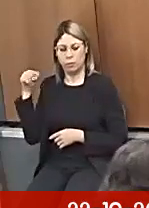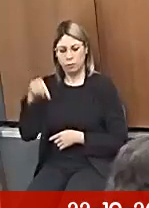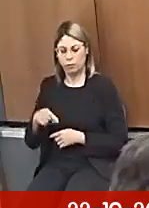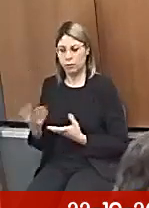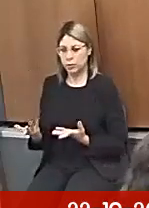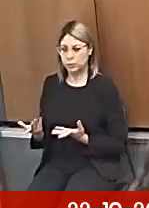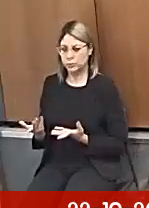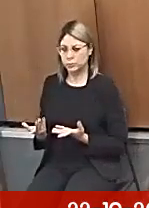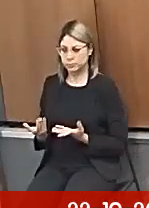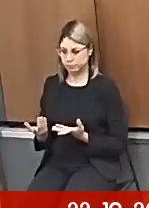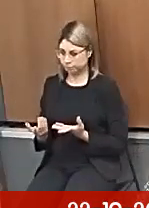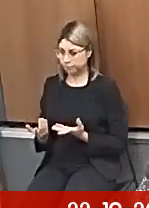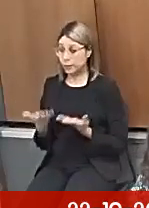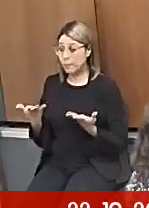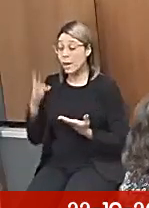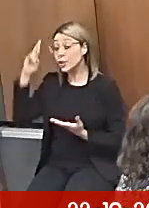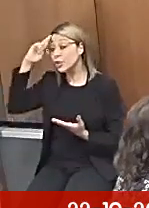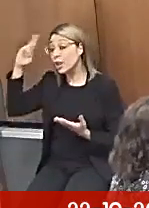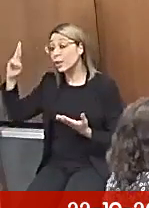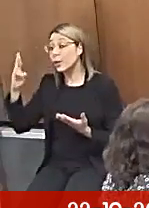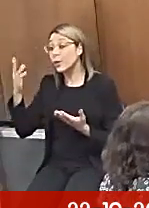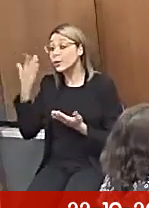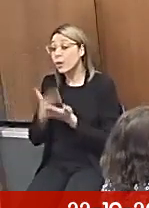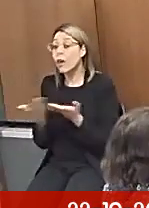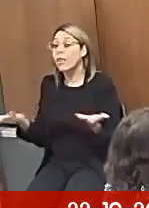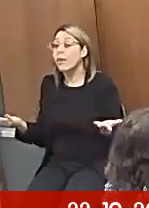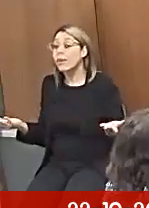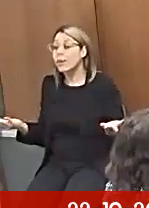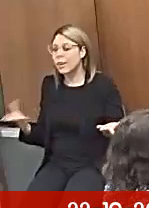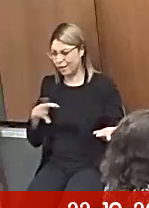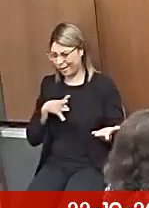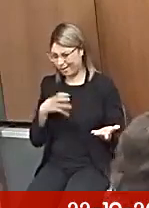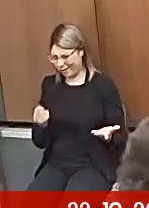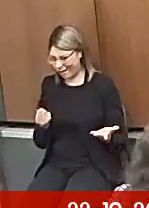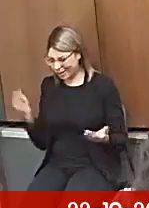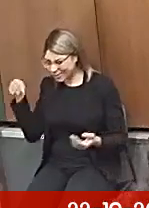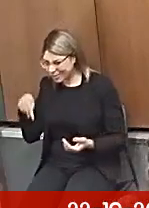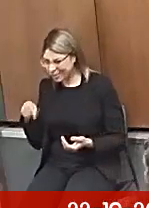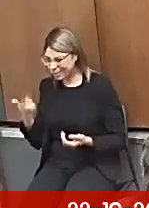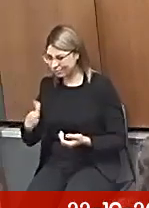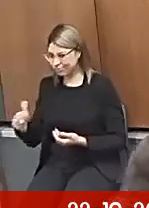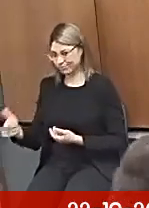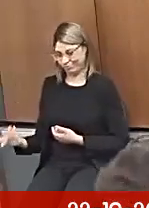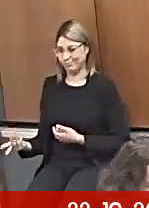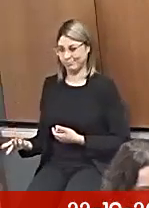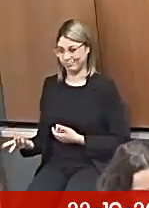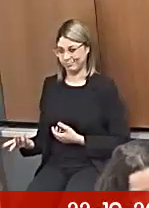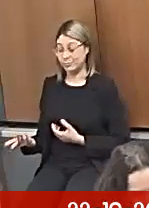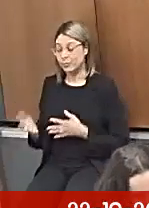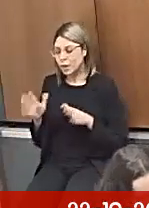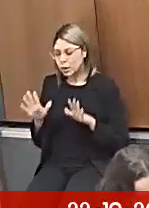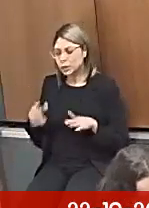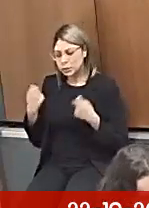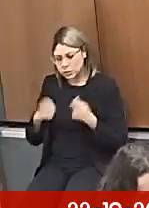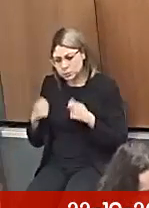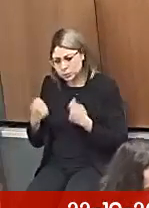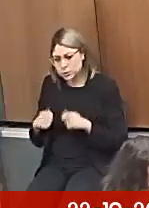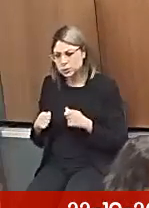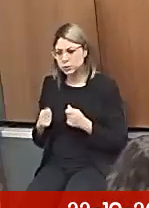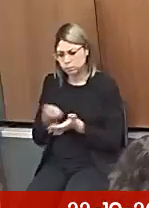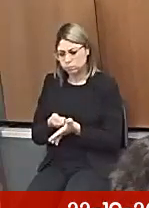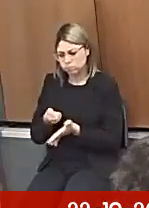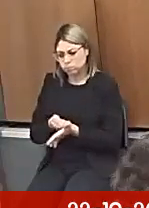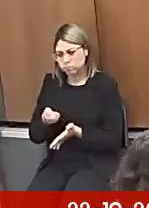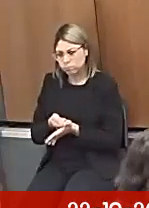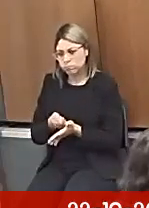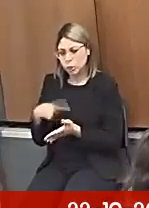eles estão? Aonde os diretores das escolas estão? Coragem para vir aqui eles não têm. Então, isso tem que ser cada vez mais